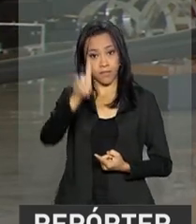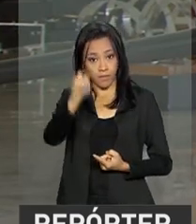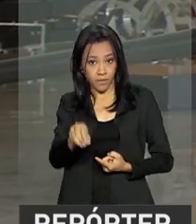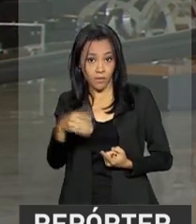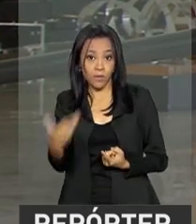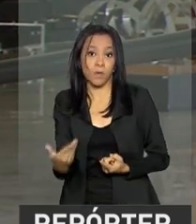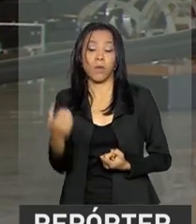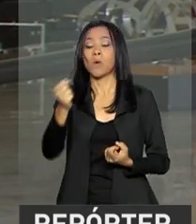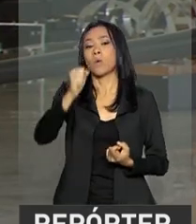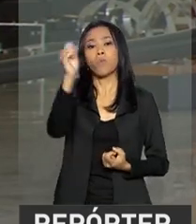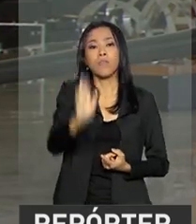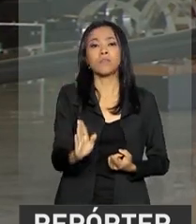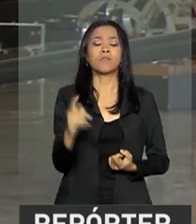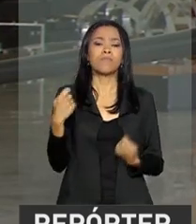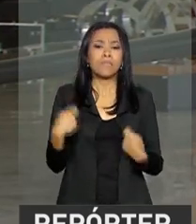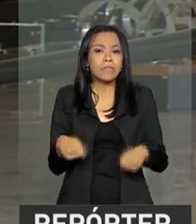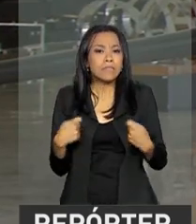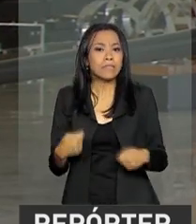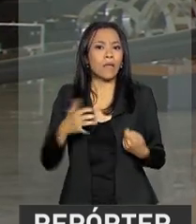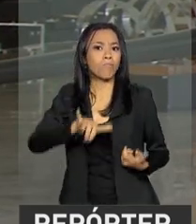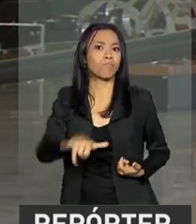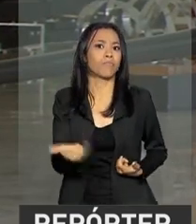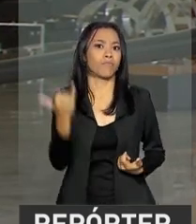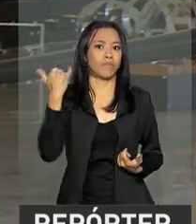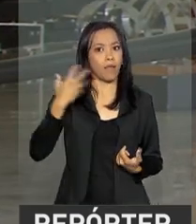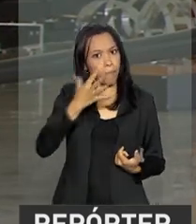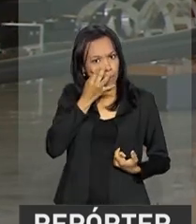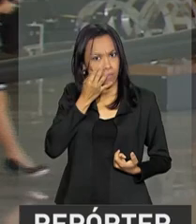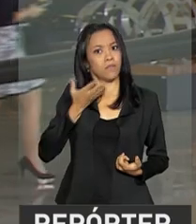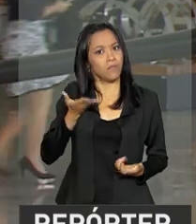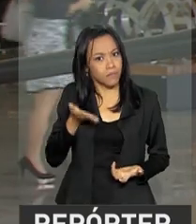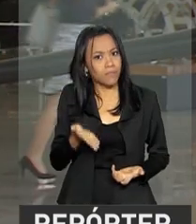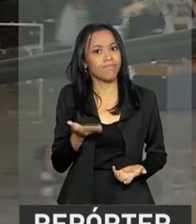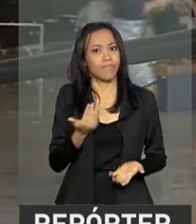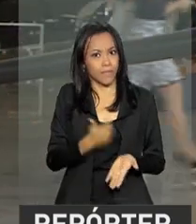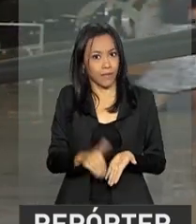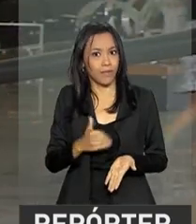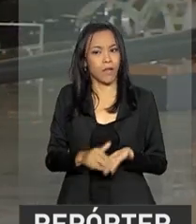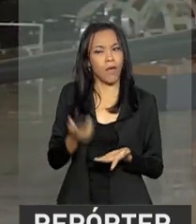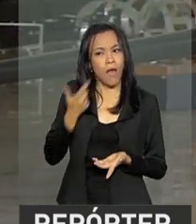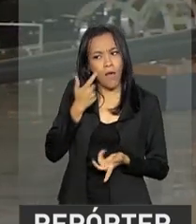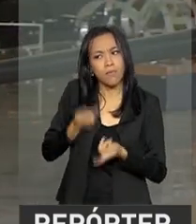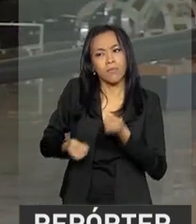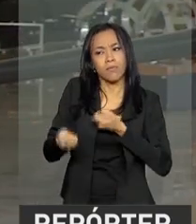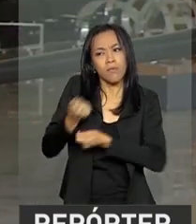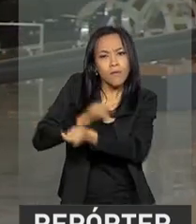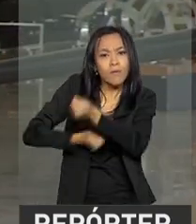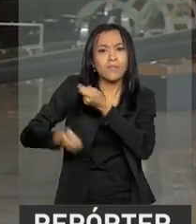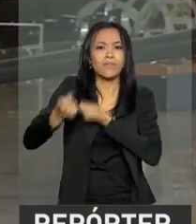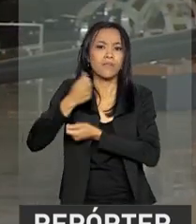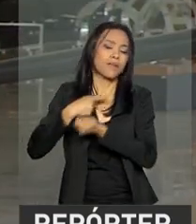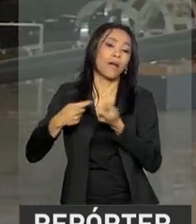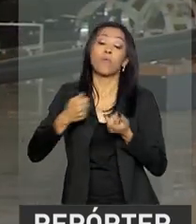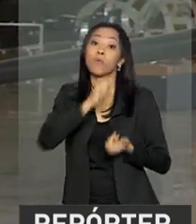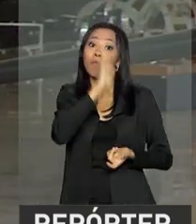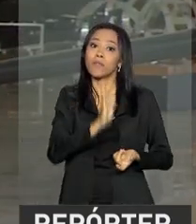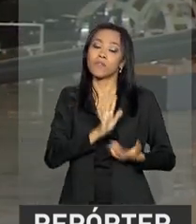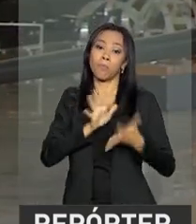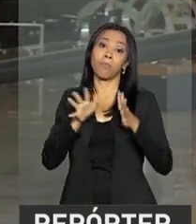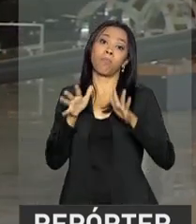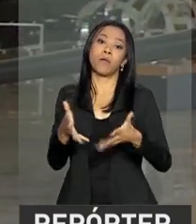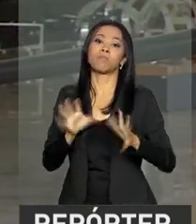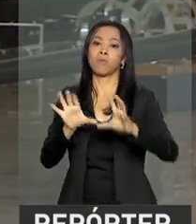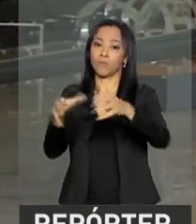deve aproveitar a presença do secretário para intensificar as negociações para o acesso do país à organização